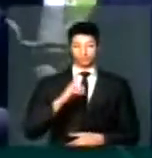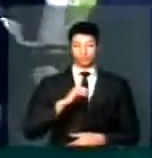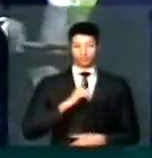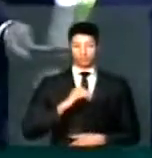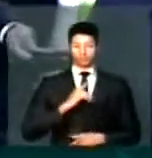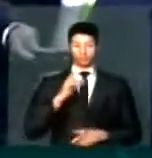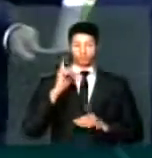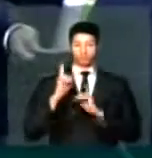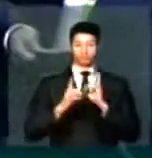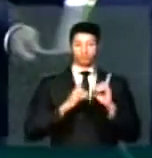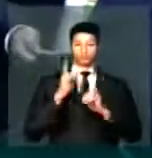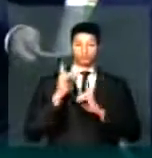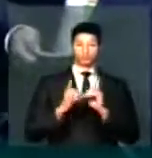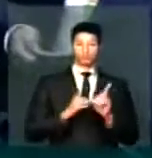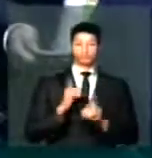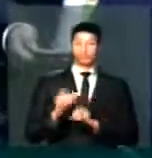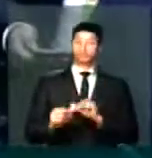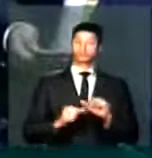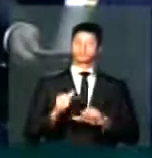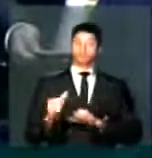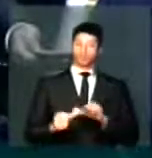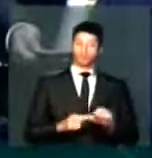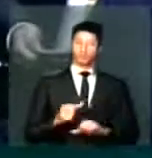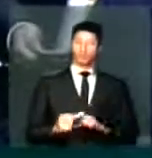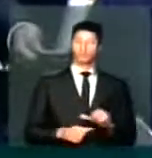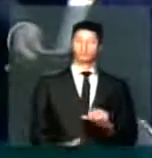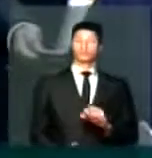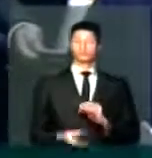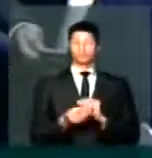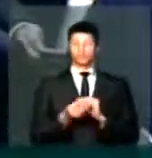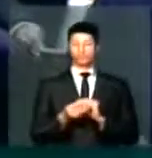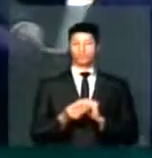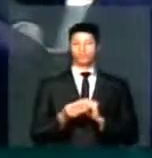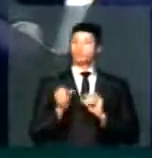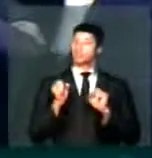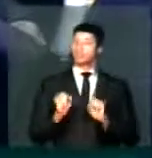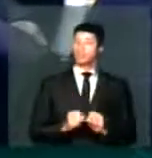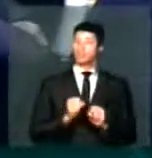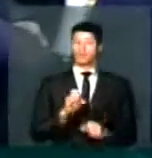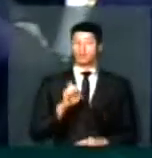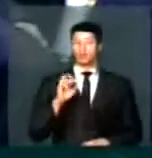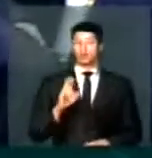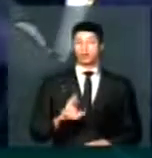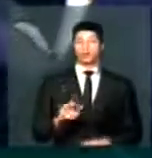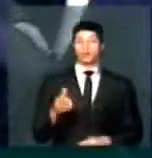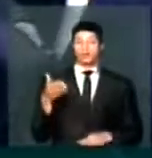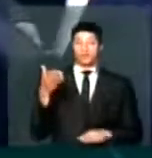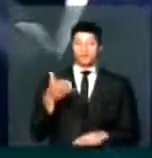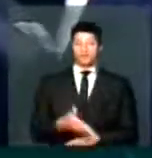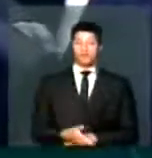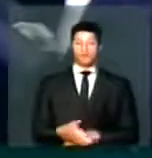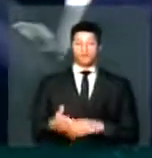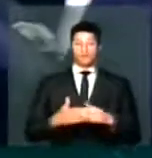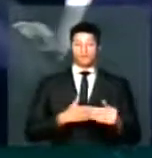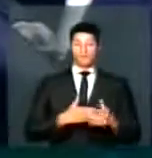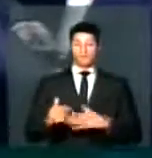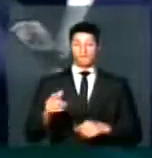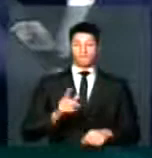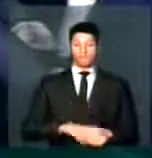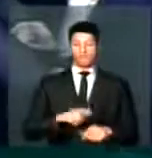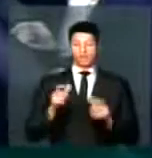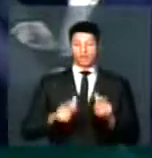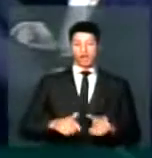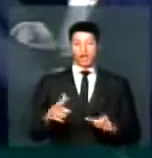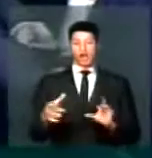uma dinâmica, ele muda, ele é agregado, ele pode ser introduzido a qualquer momento. Quando